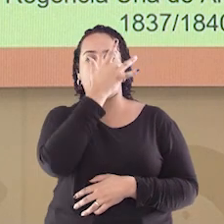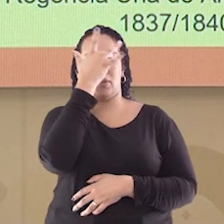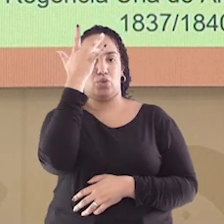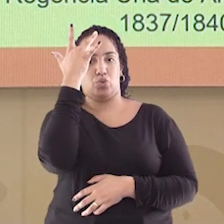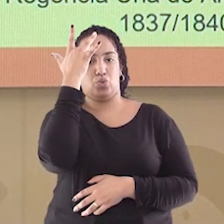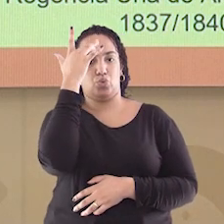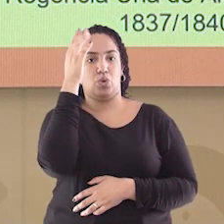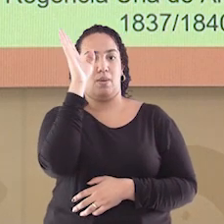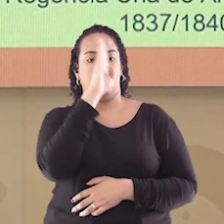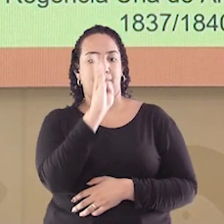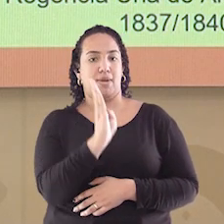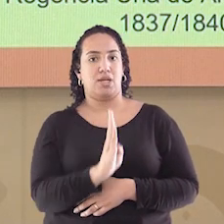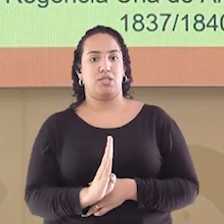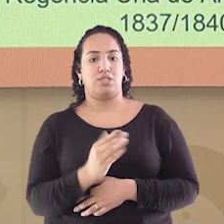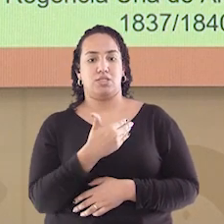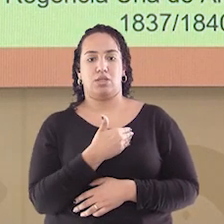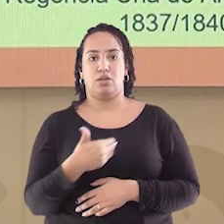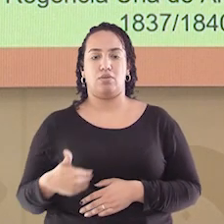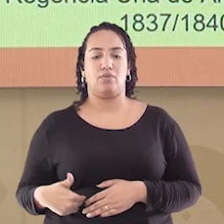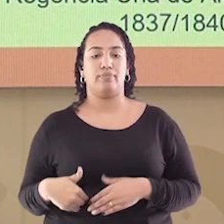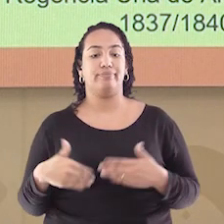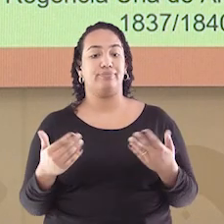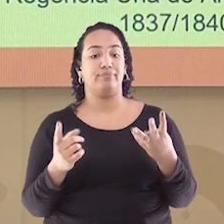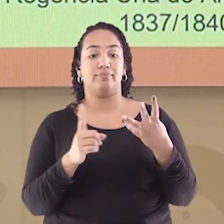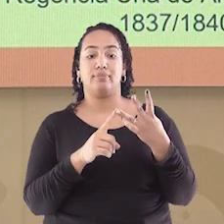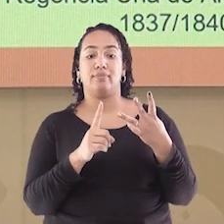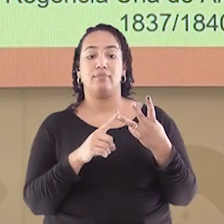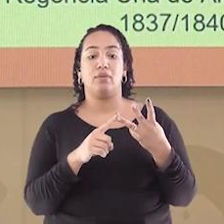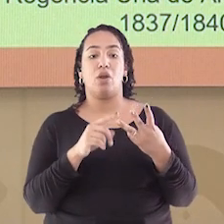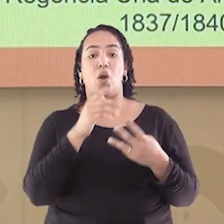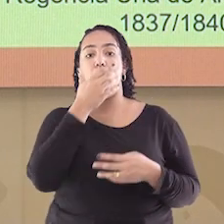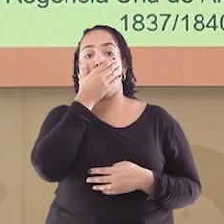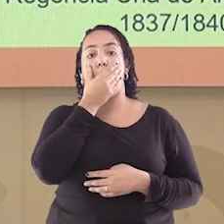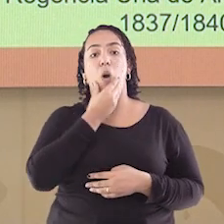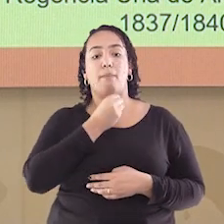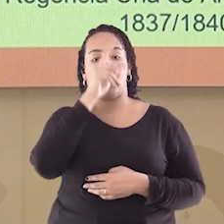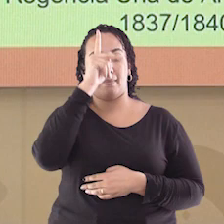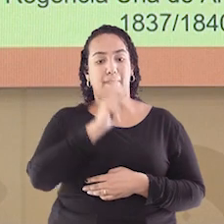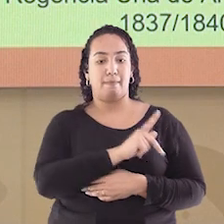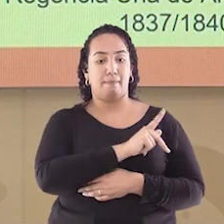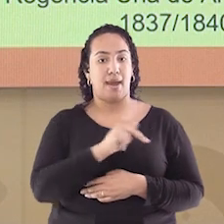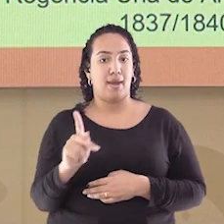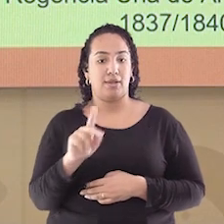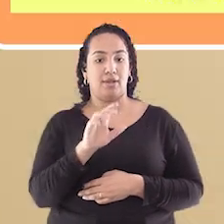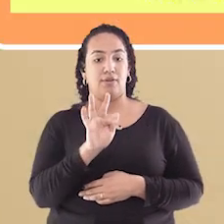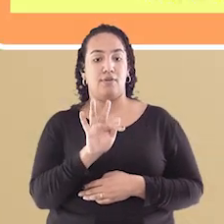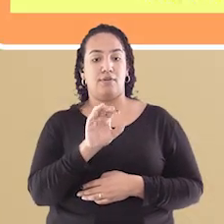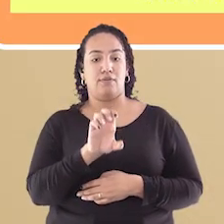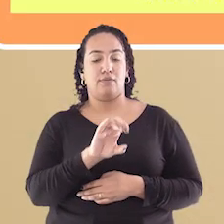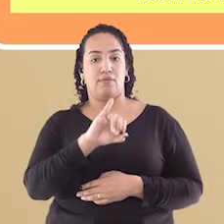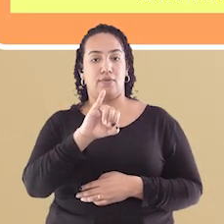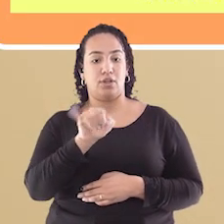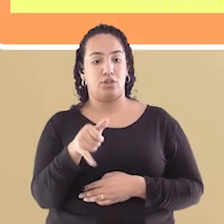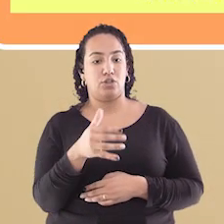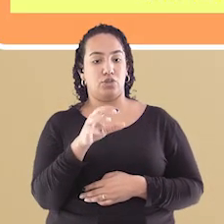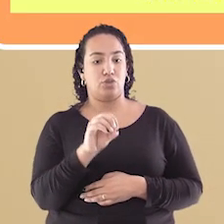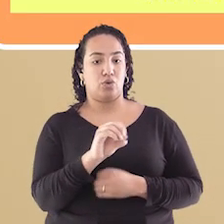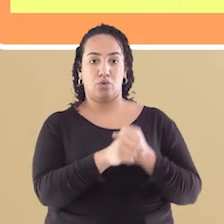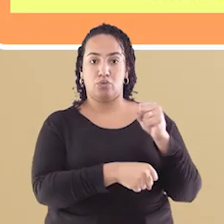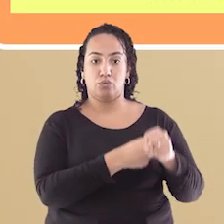regente governava o país. A primeira regência foi a regência do padre Antônio Feijó, esse aqui, que aconteceu